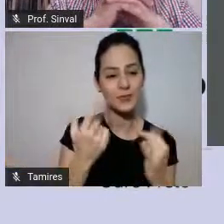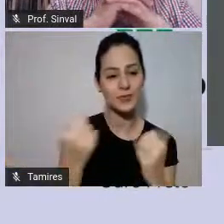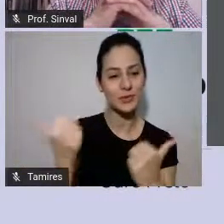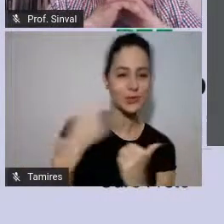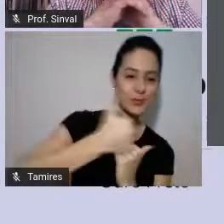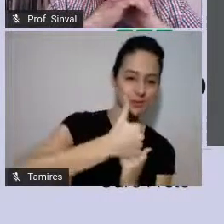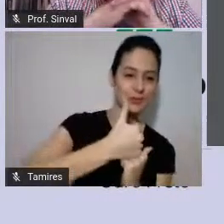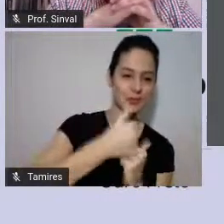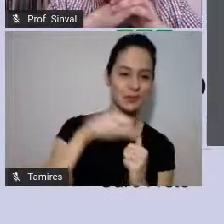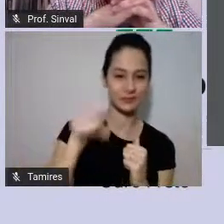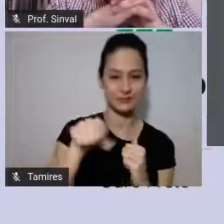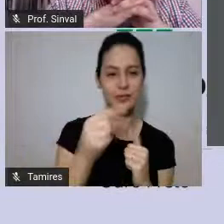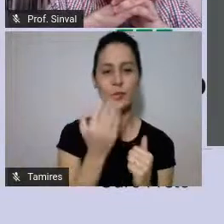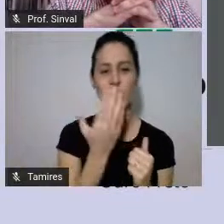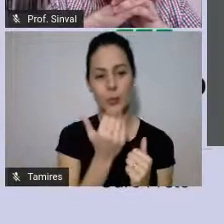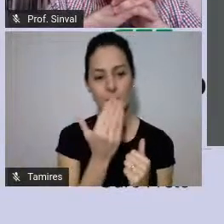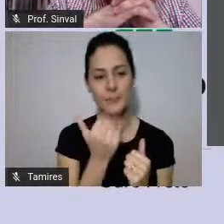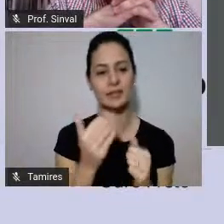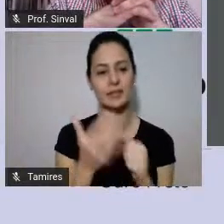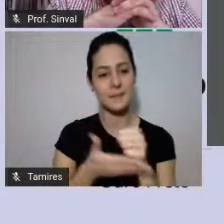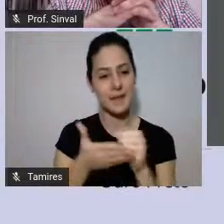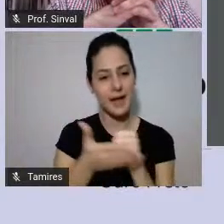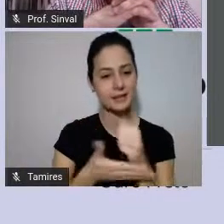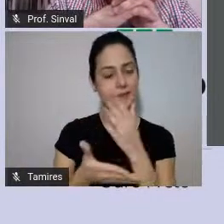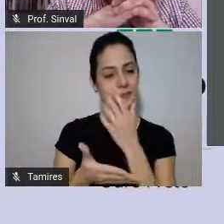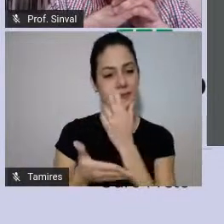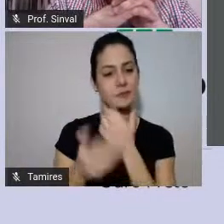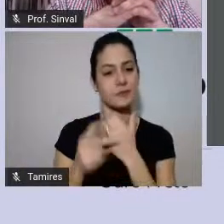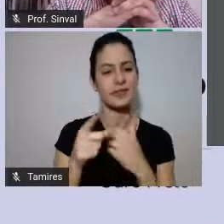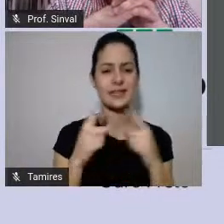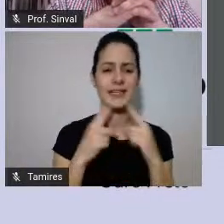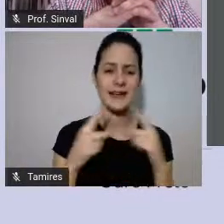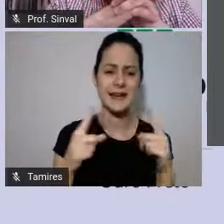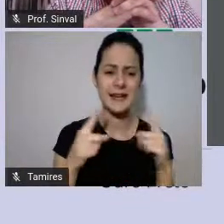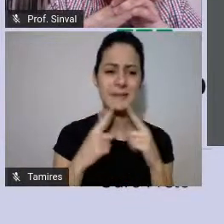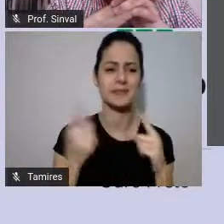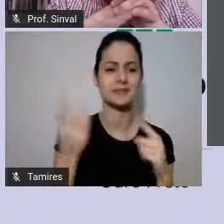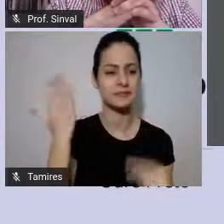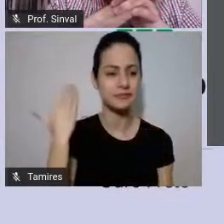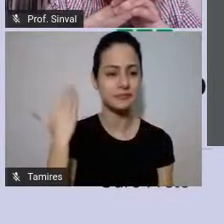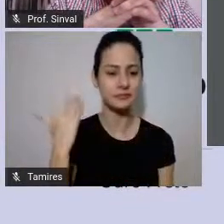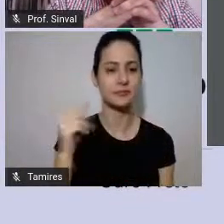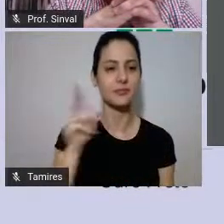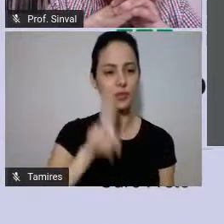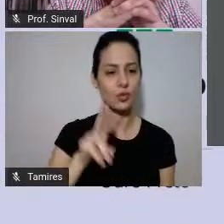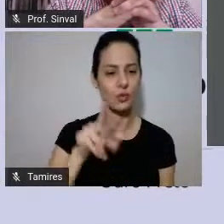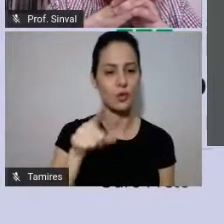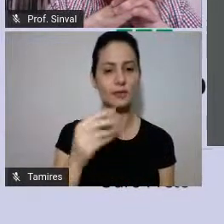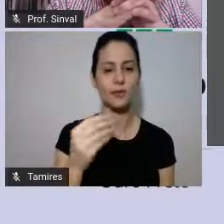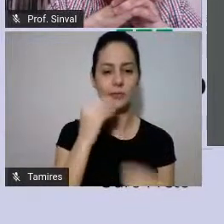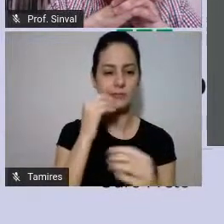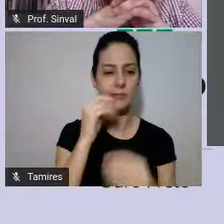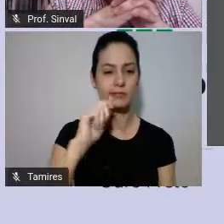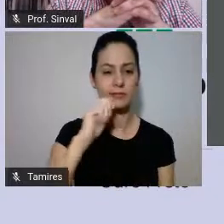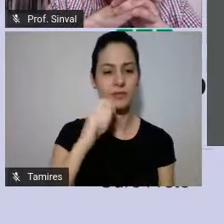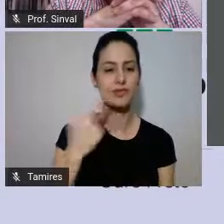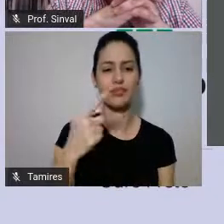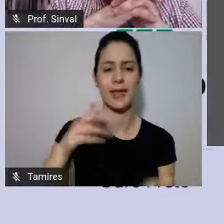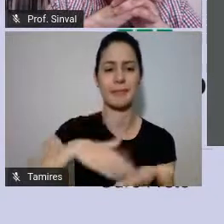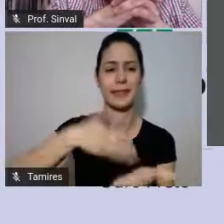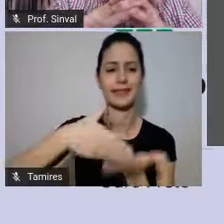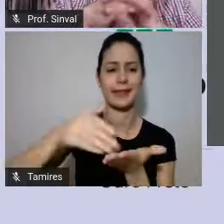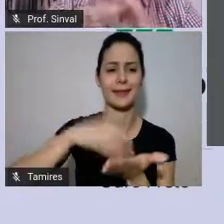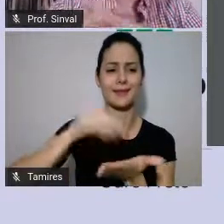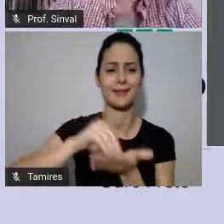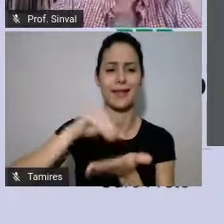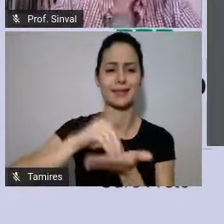na alimentação, como base da alimentação, e ele se queixava de que naquele momento ele usava essa erva sem manteiga. Né?